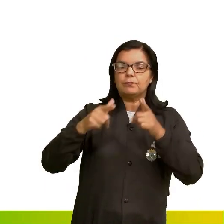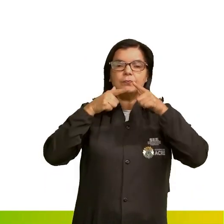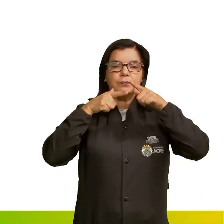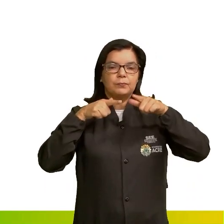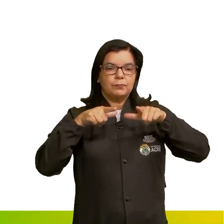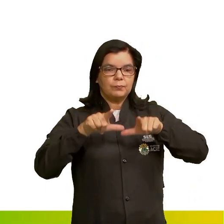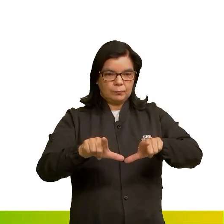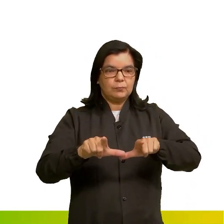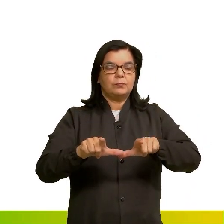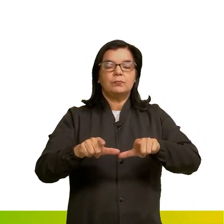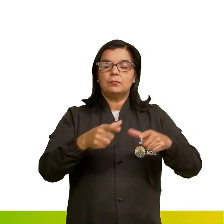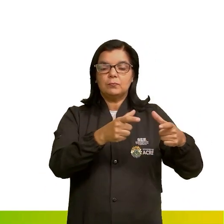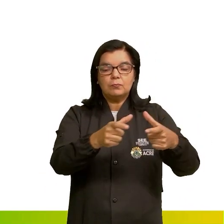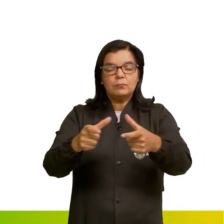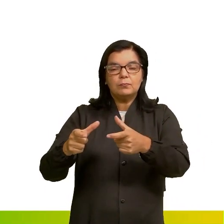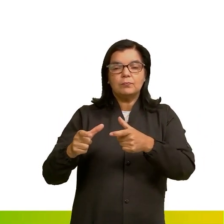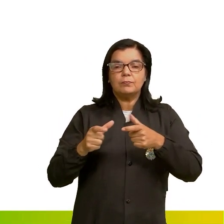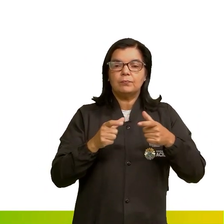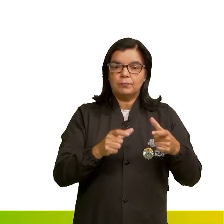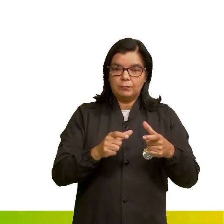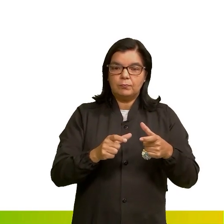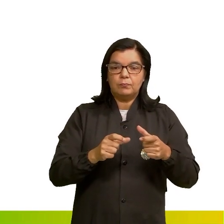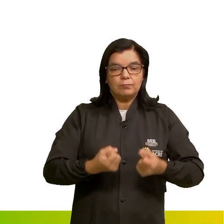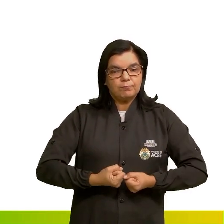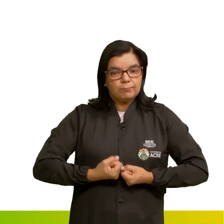e espaços para se